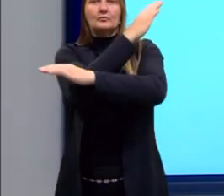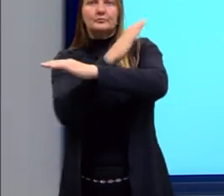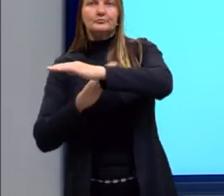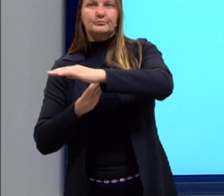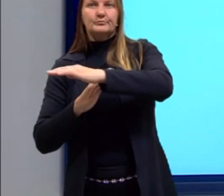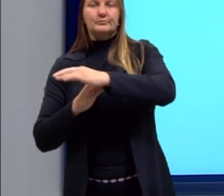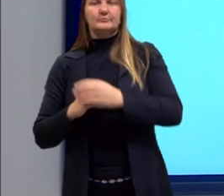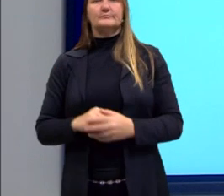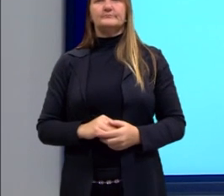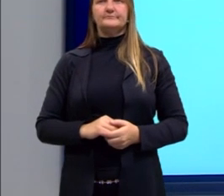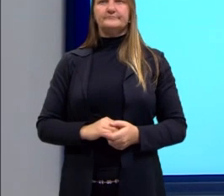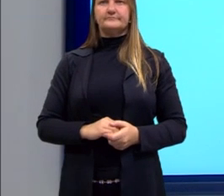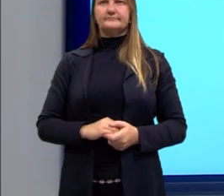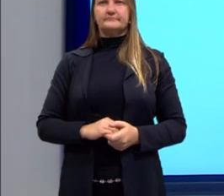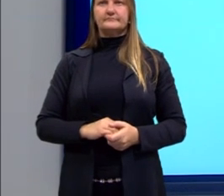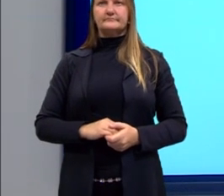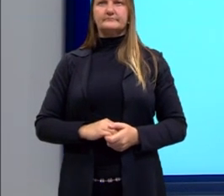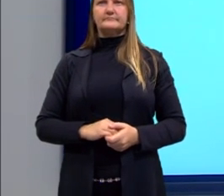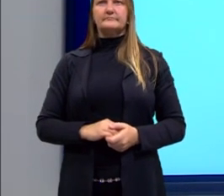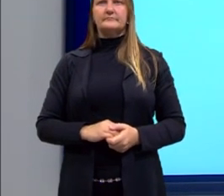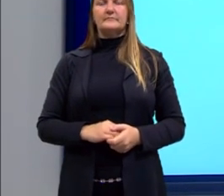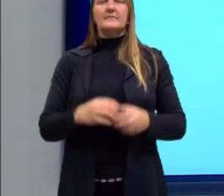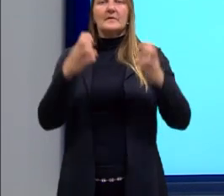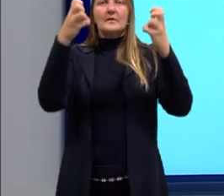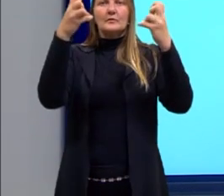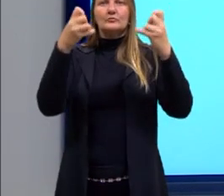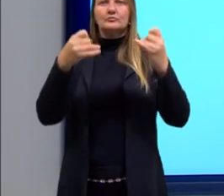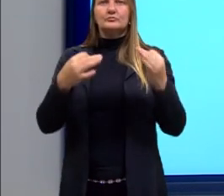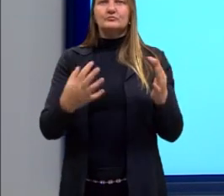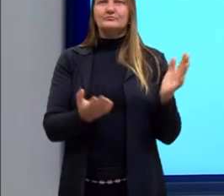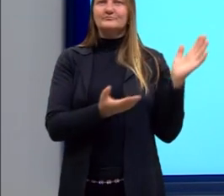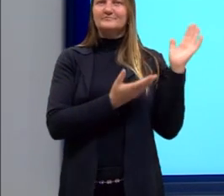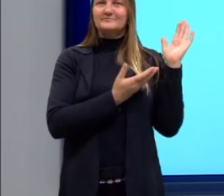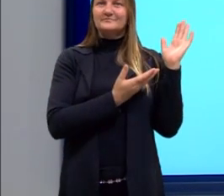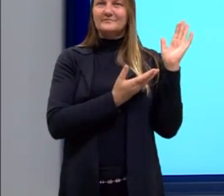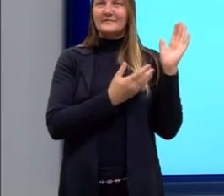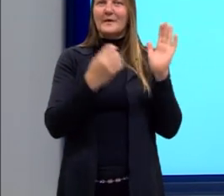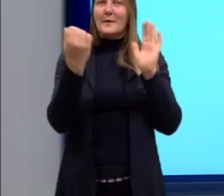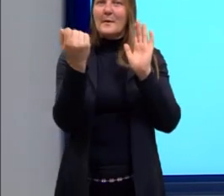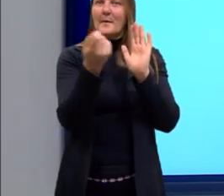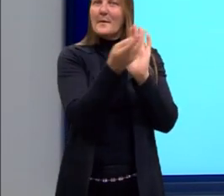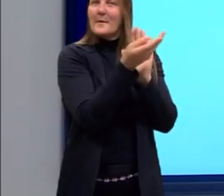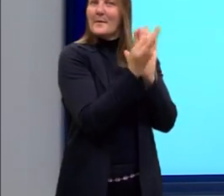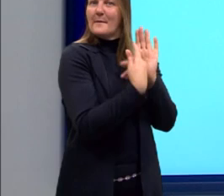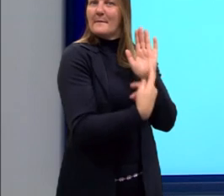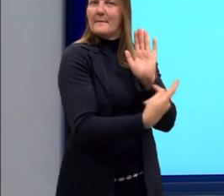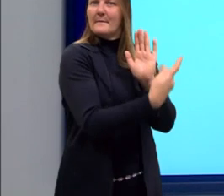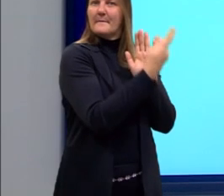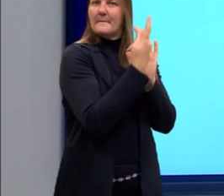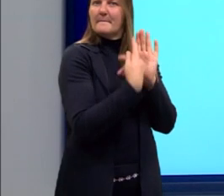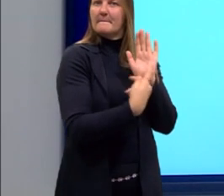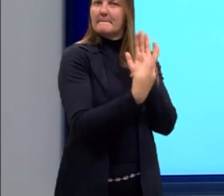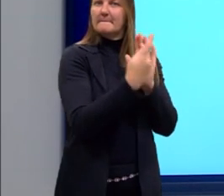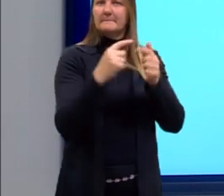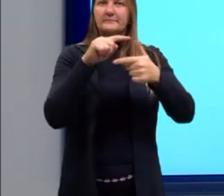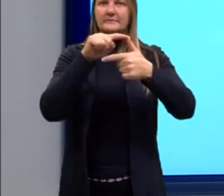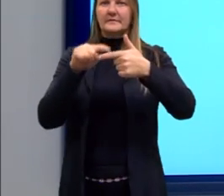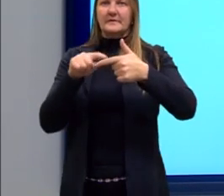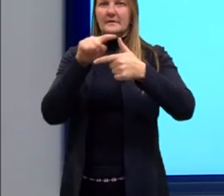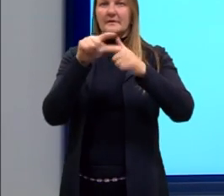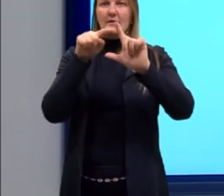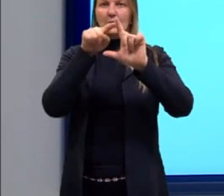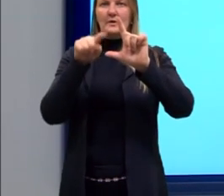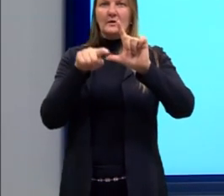transversal e aqui eu marquei os ângulos tá então nós temos ângulo